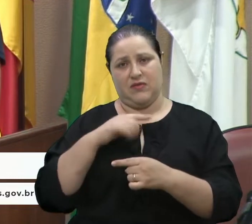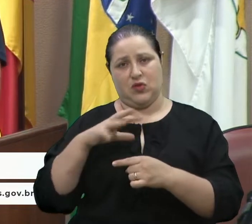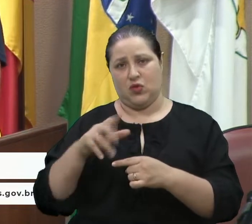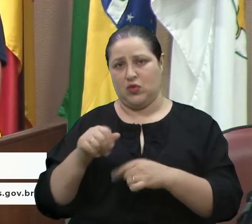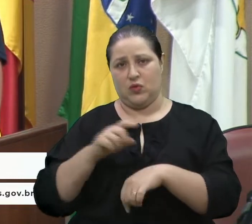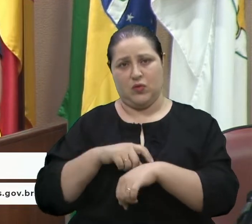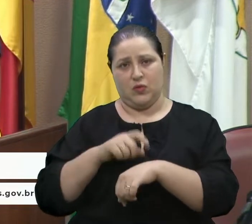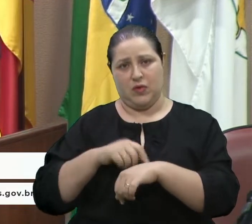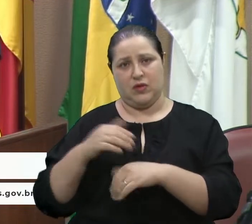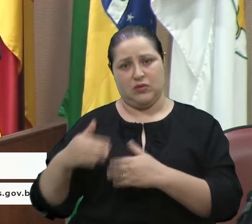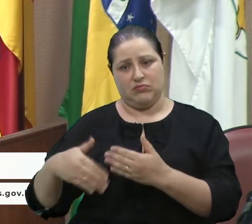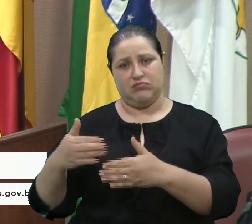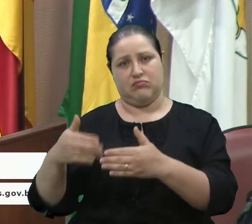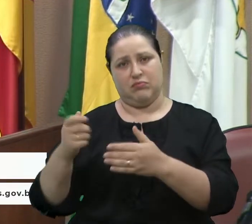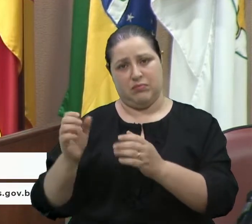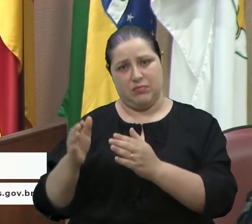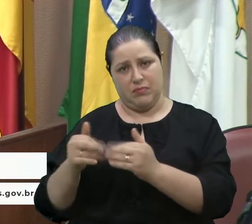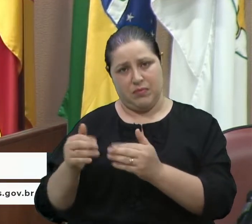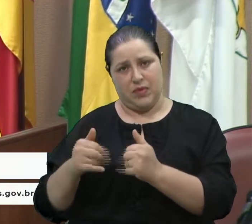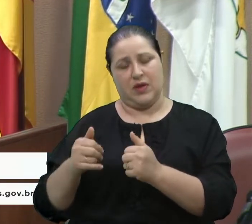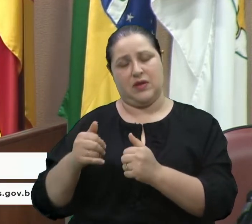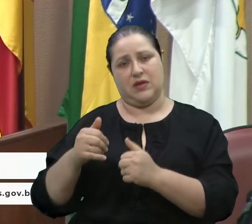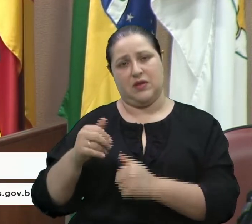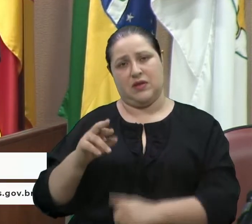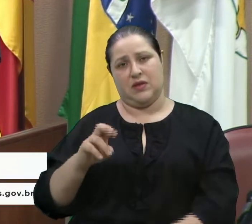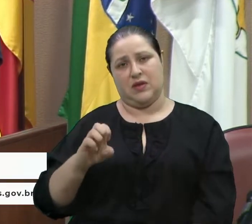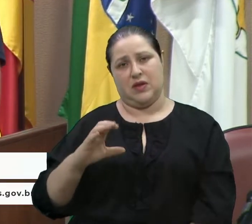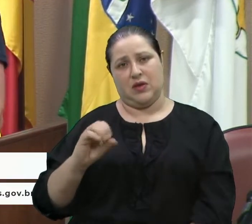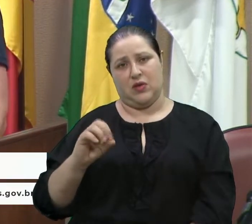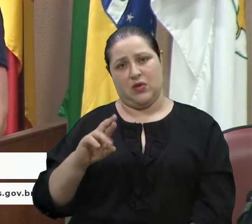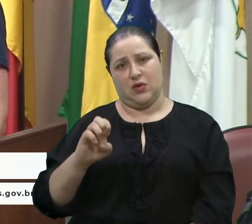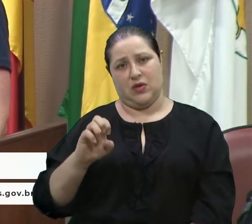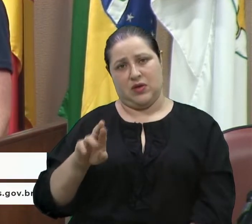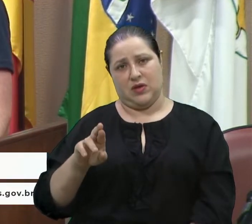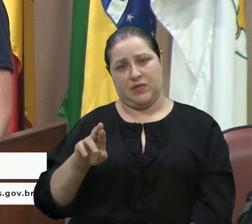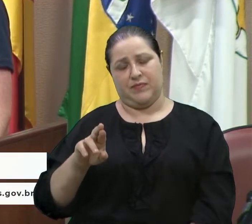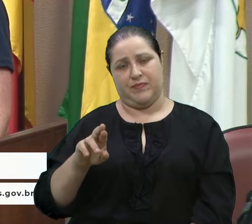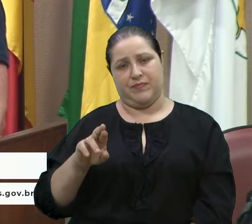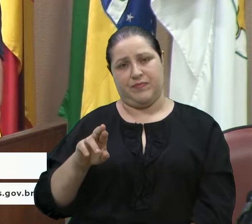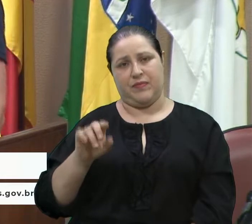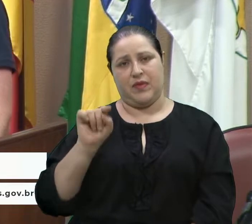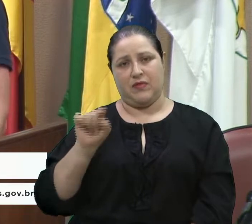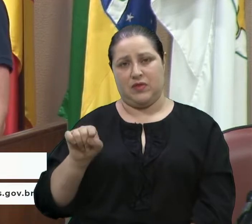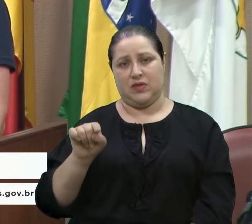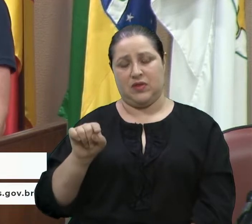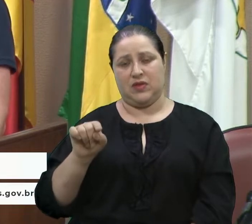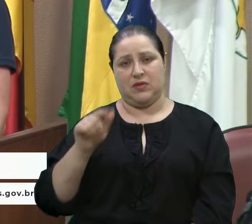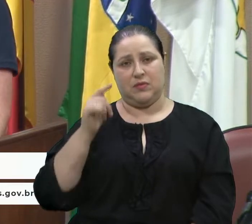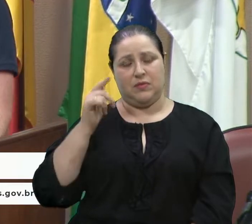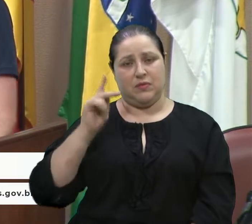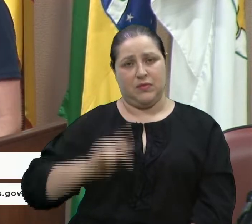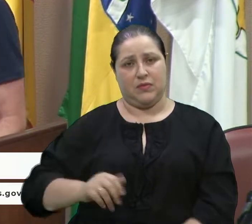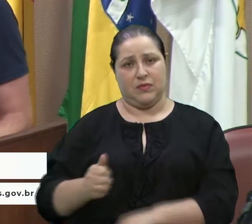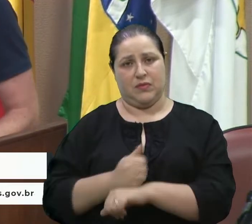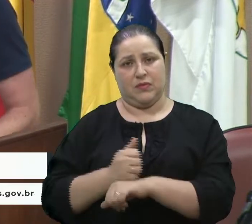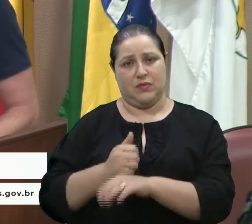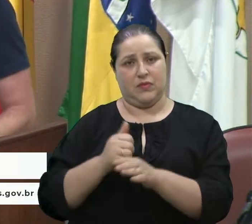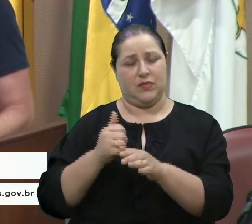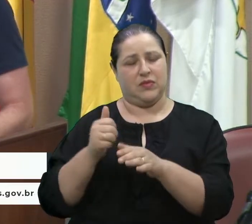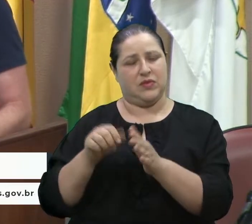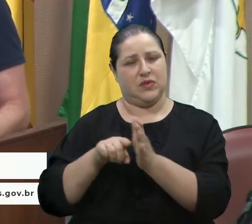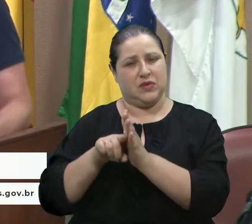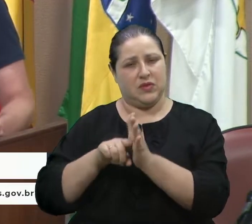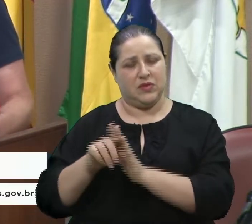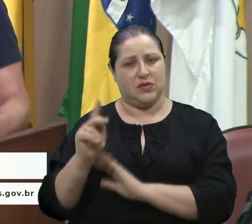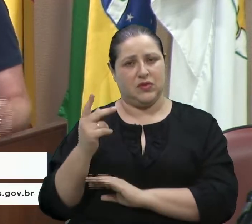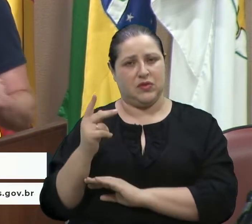tentar reescrever a história. O senhor, como historiador, eu acho muito feio fazer isso, porque fica estranho, Todo mundo sabe que o cara